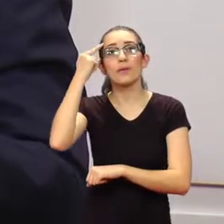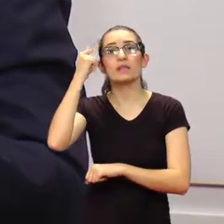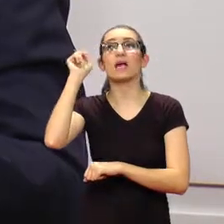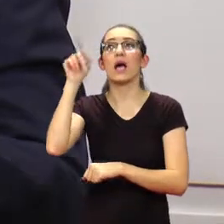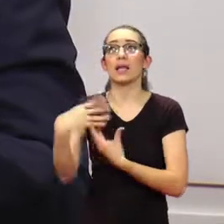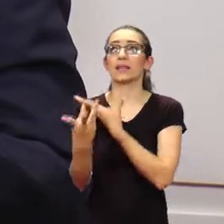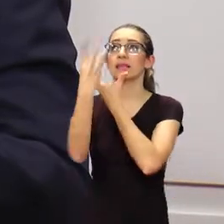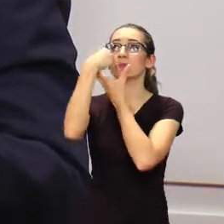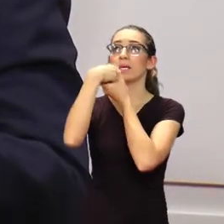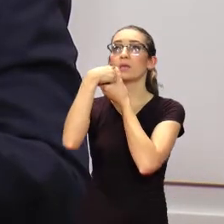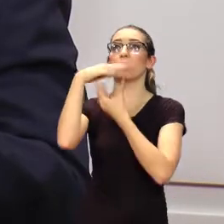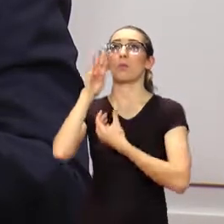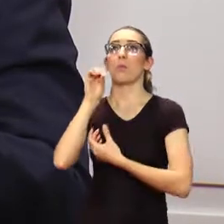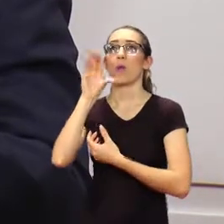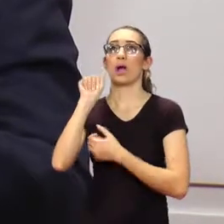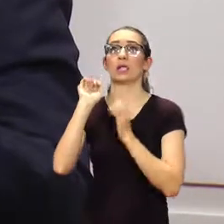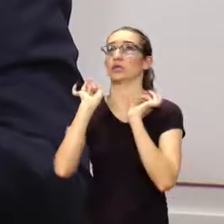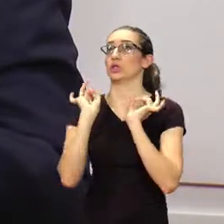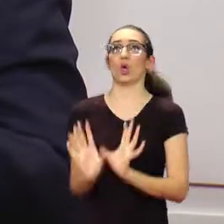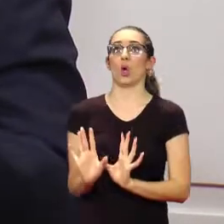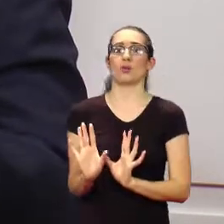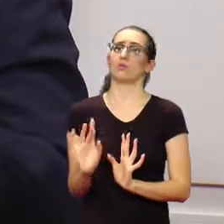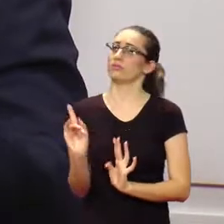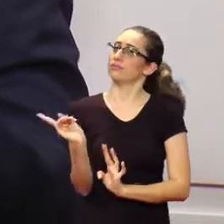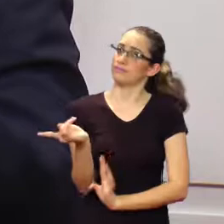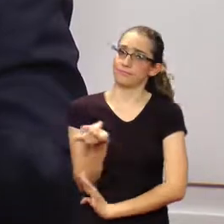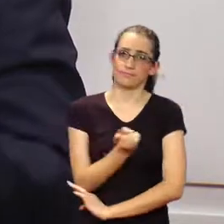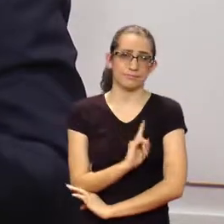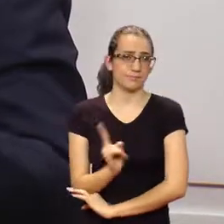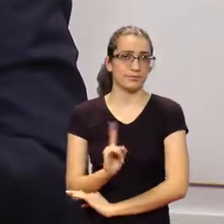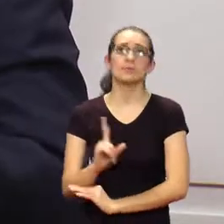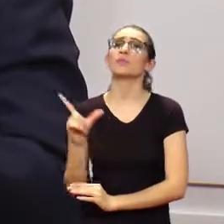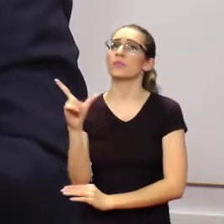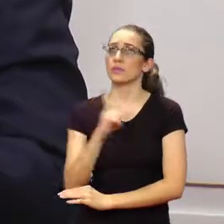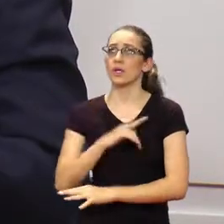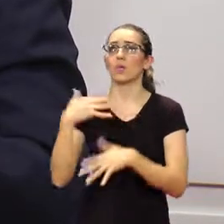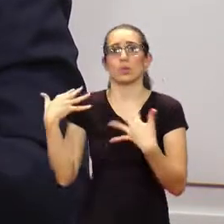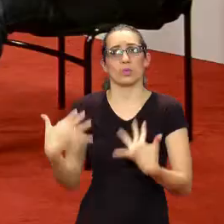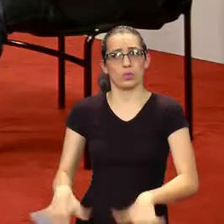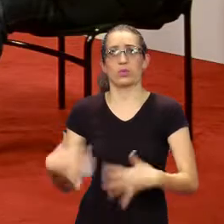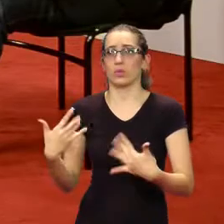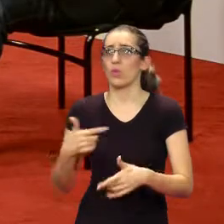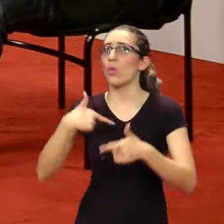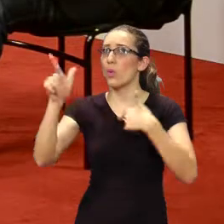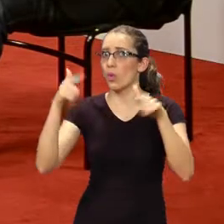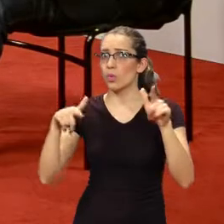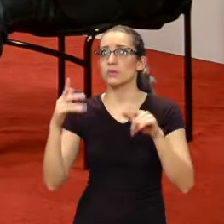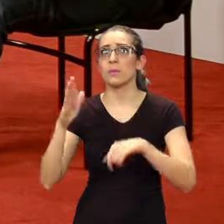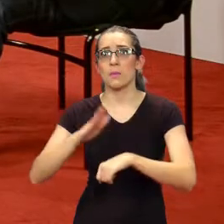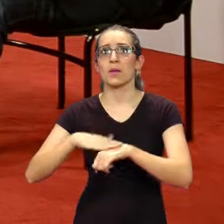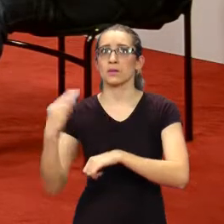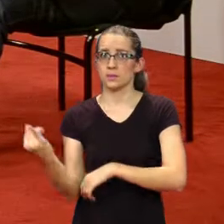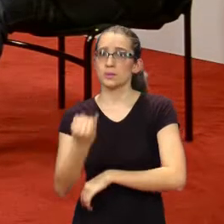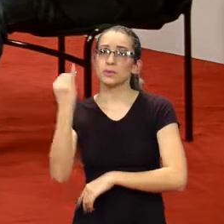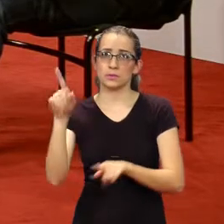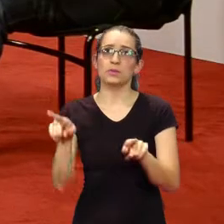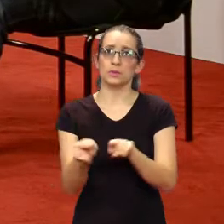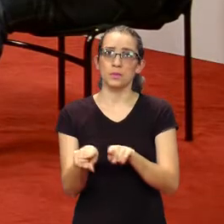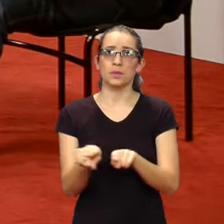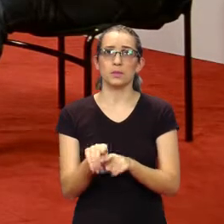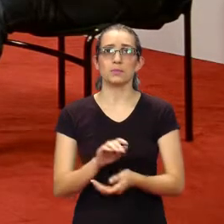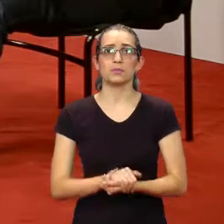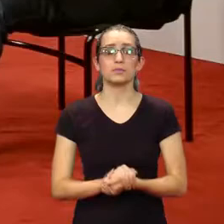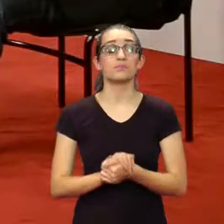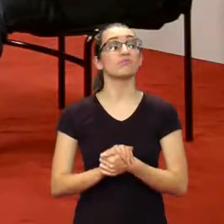fique contido à estrutura da boca e à cavidade bucal. Não, isso realmente tem uma magnitude, uma transcendência muito grande.